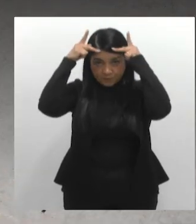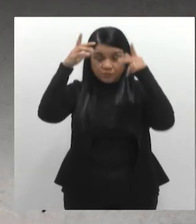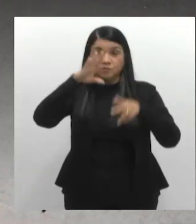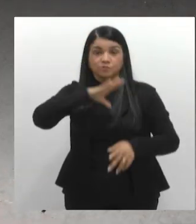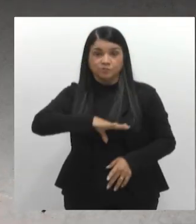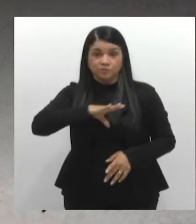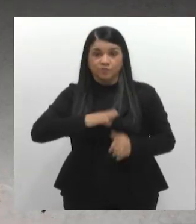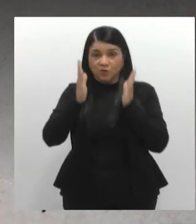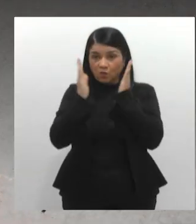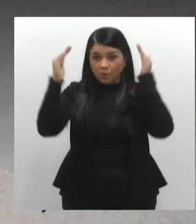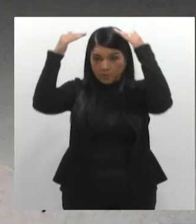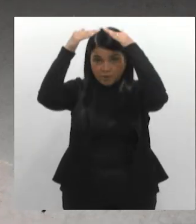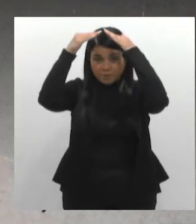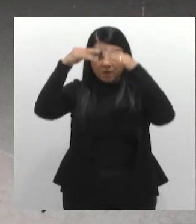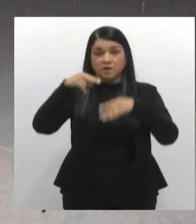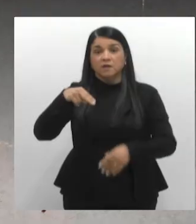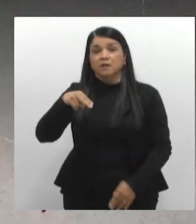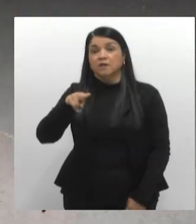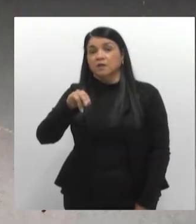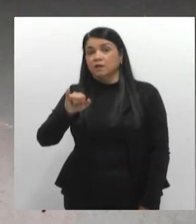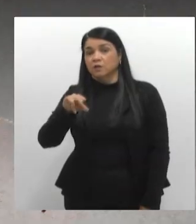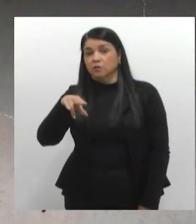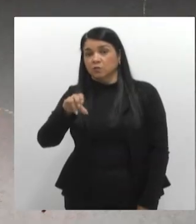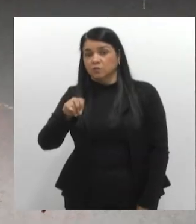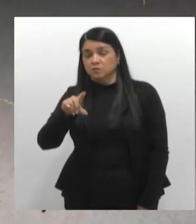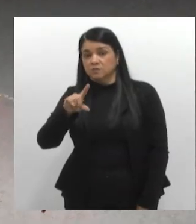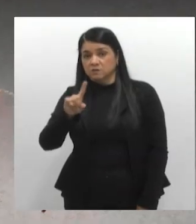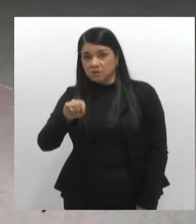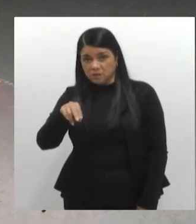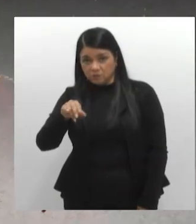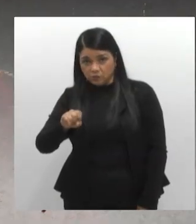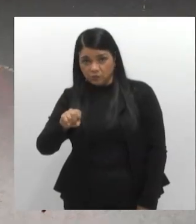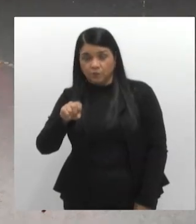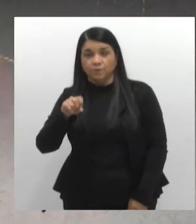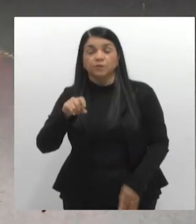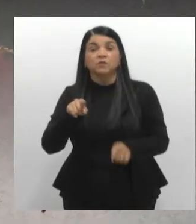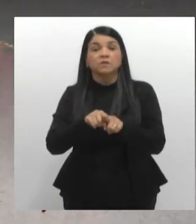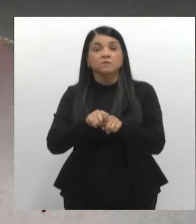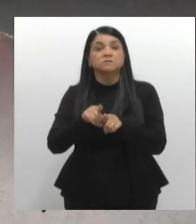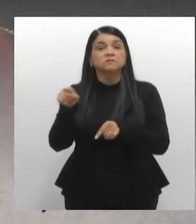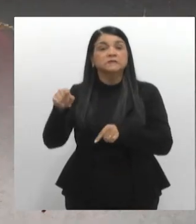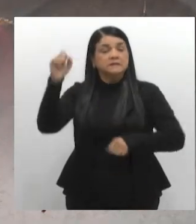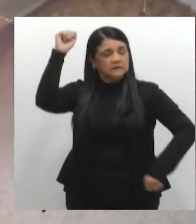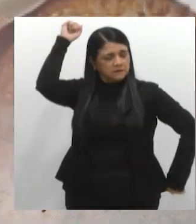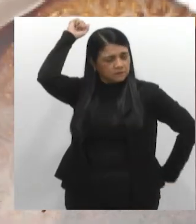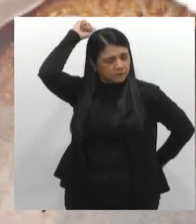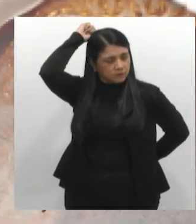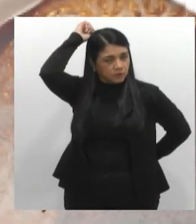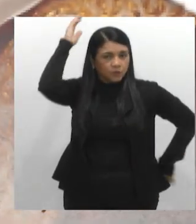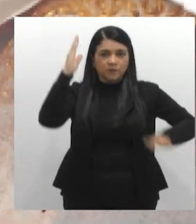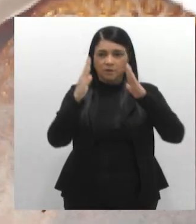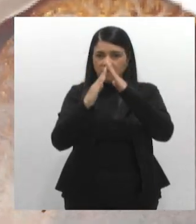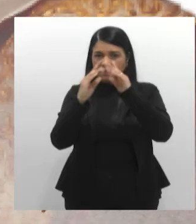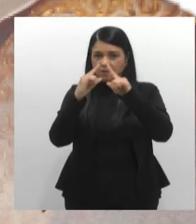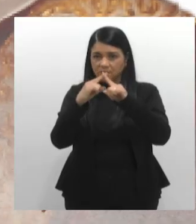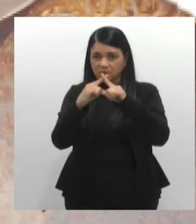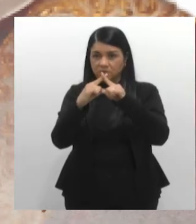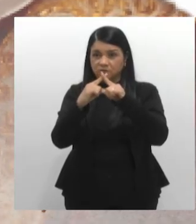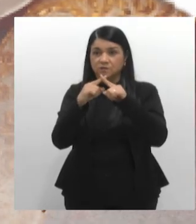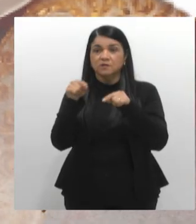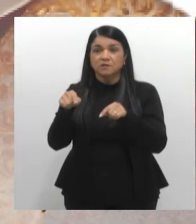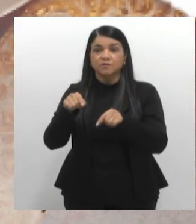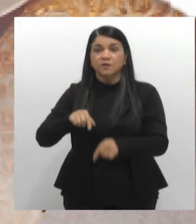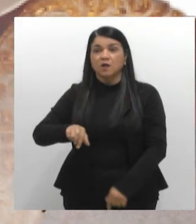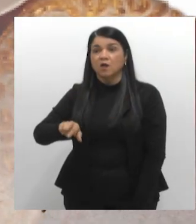Papa Inocêncio XI eleva a prelazia à condição de Diocese de São Sebastião do Rio de Janeiro através da bula